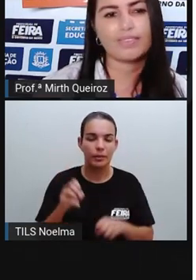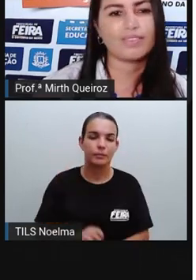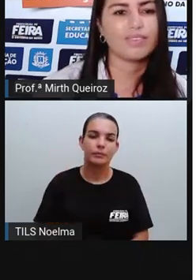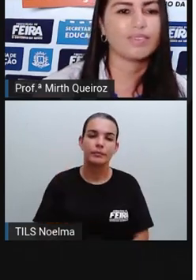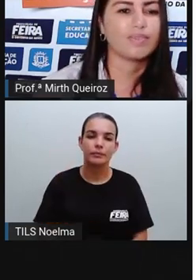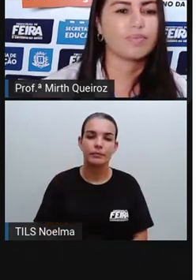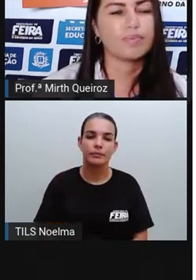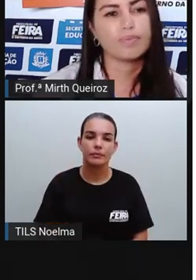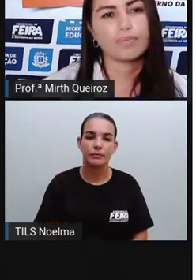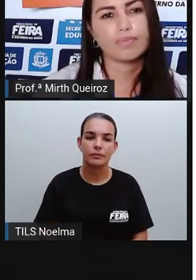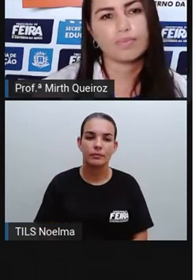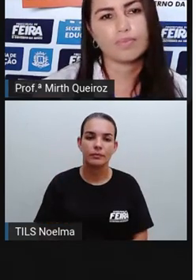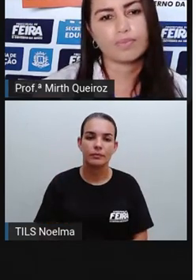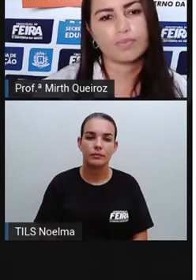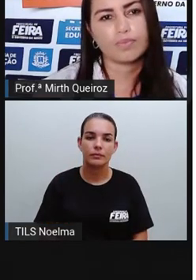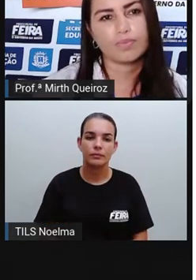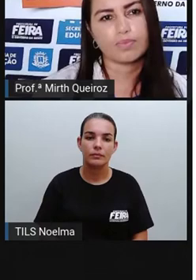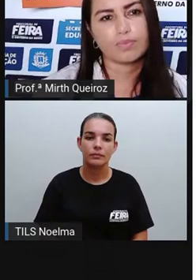lá?